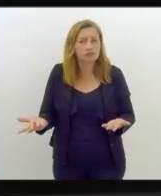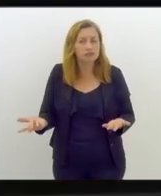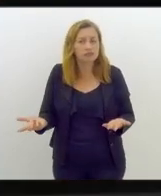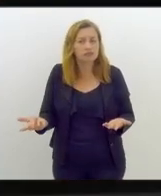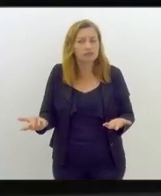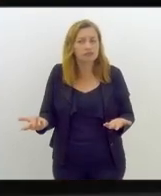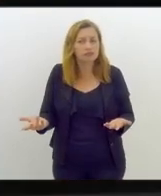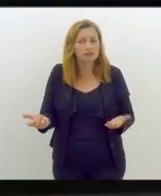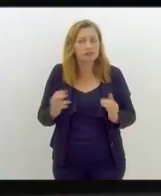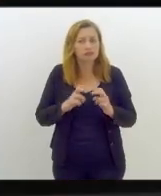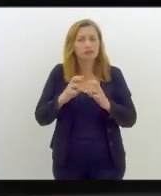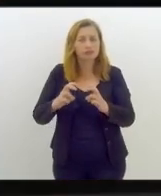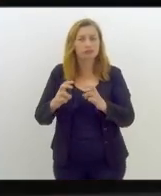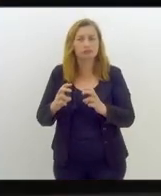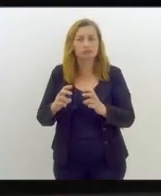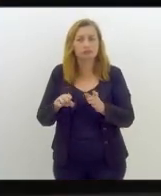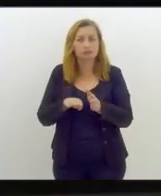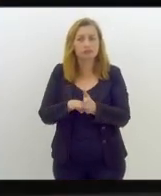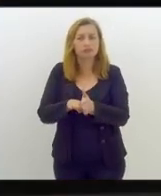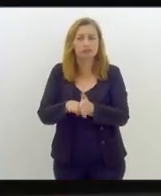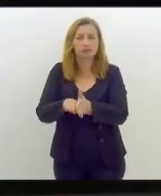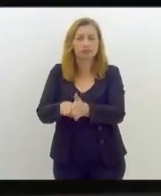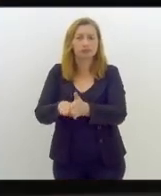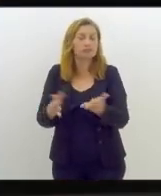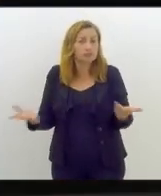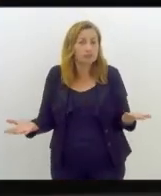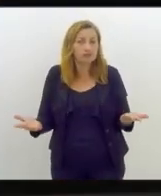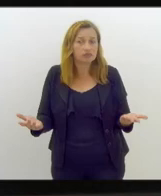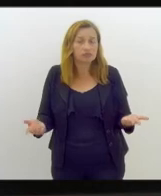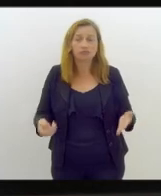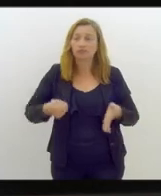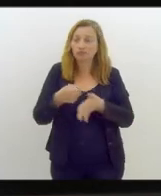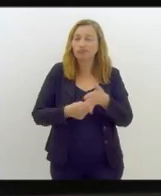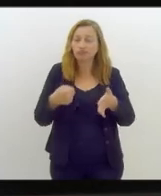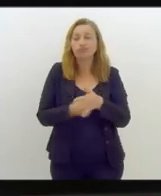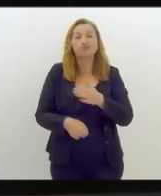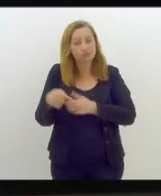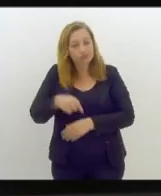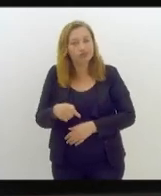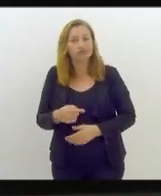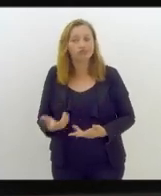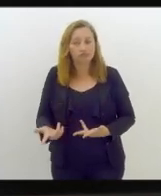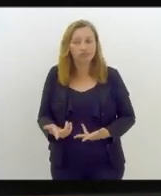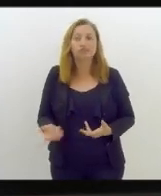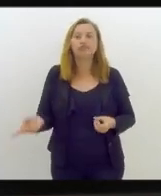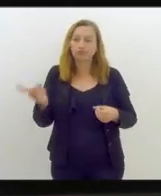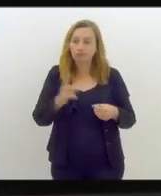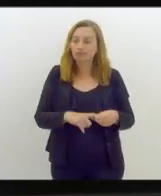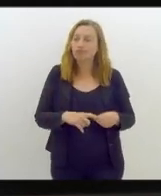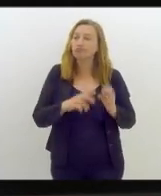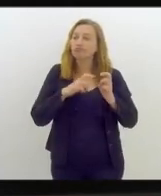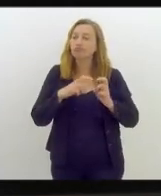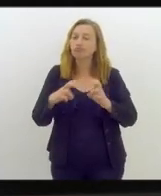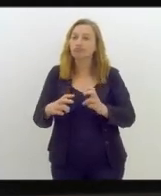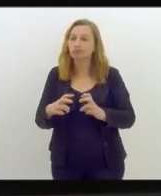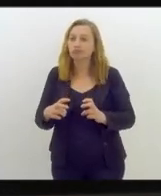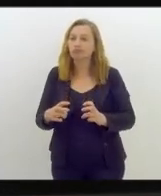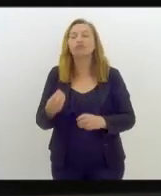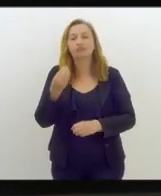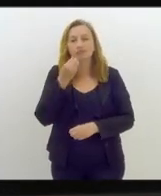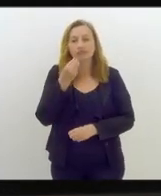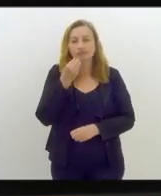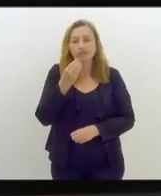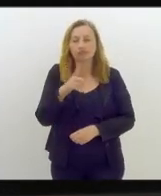trem parador, não teve trem expresso. E nós tanto lutamos aqui na CPI para que voltasse o trem expresso, para dar